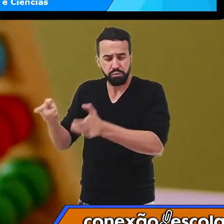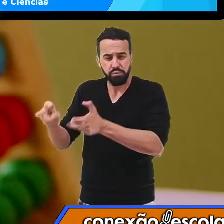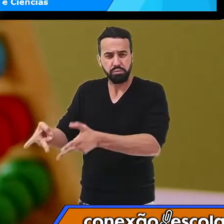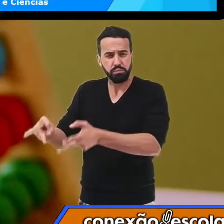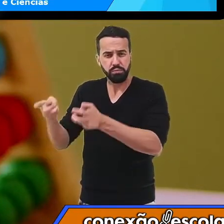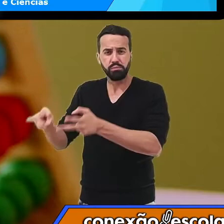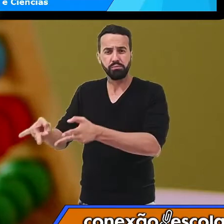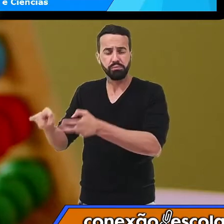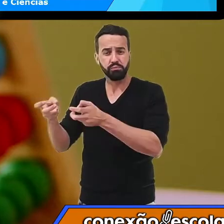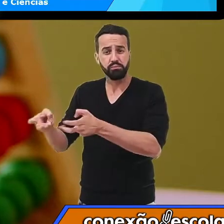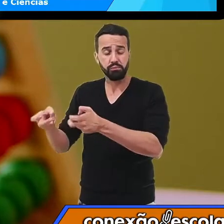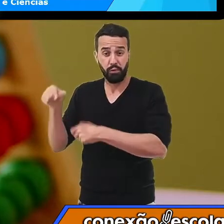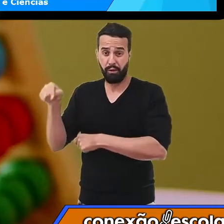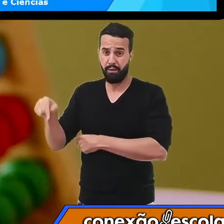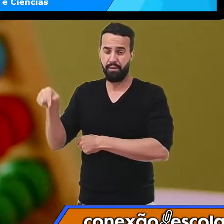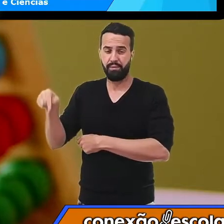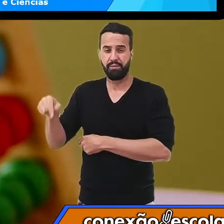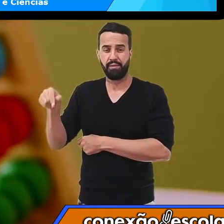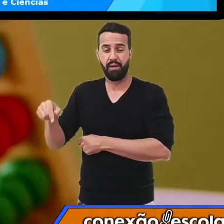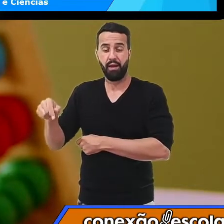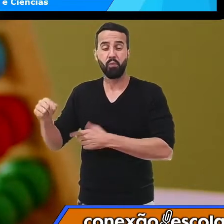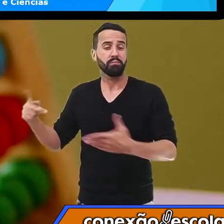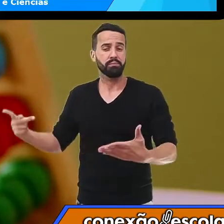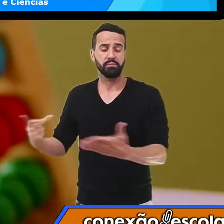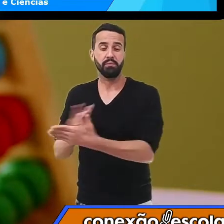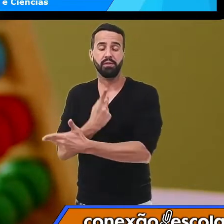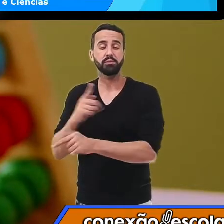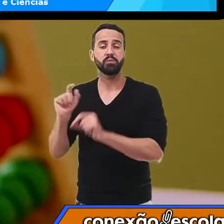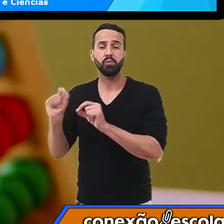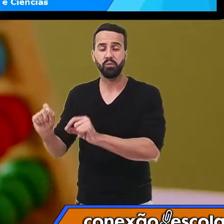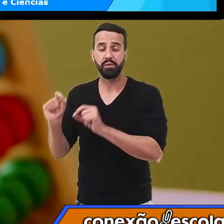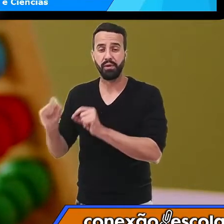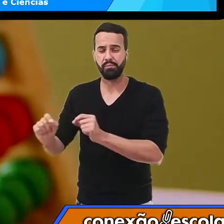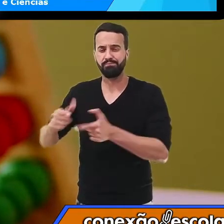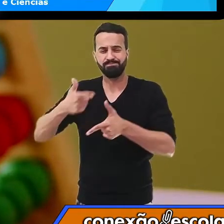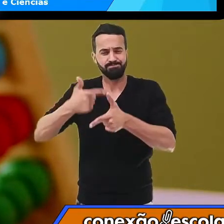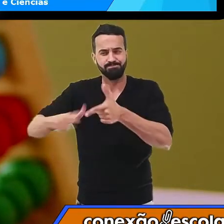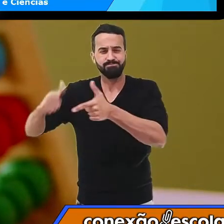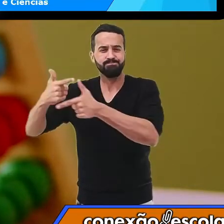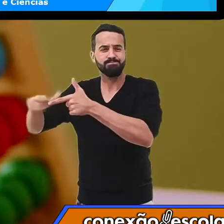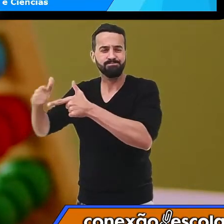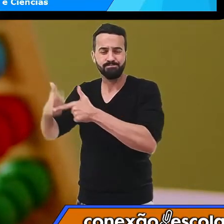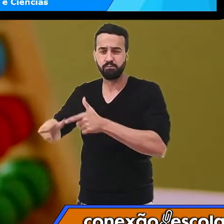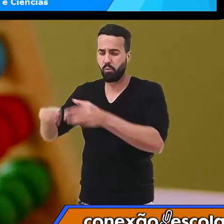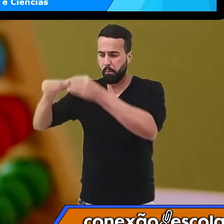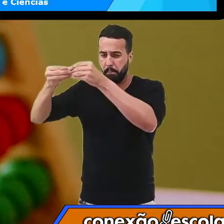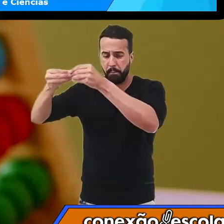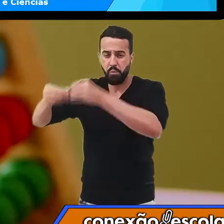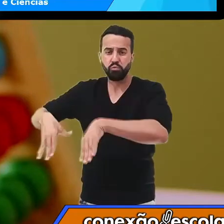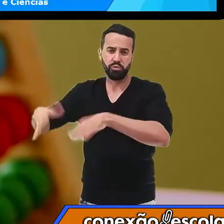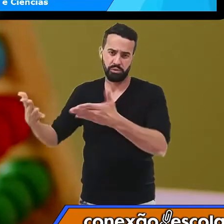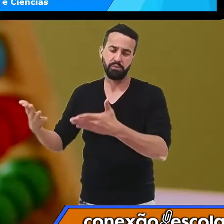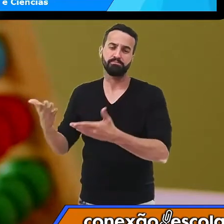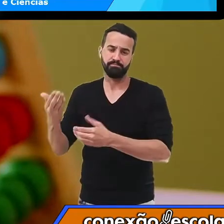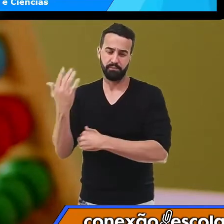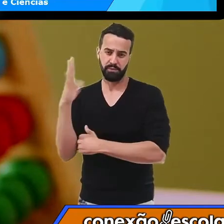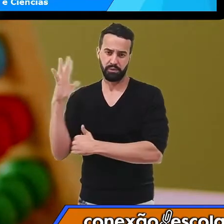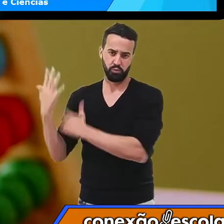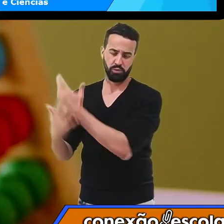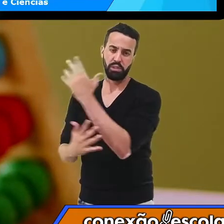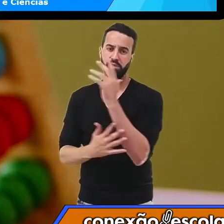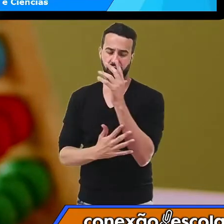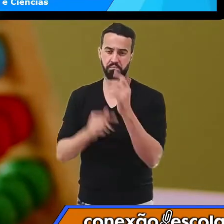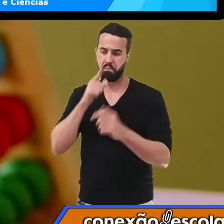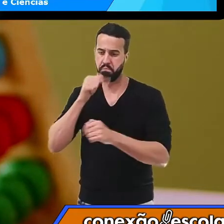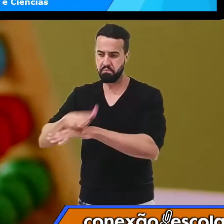extração desses recursos, elas causam impactos ambientais muito grandes. Fora